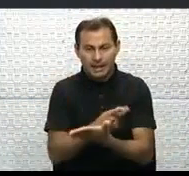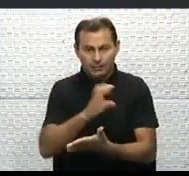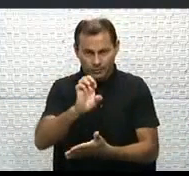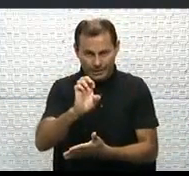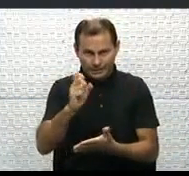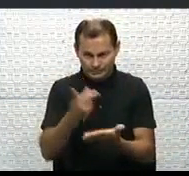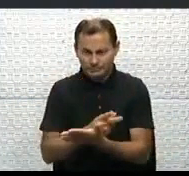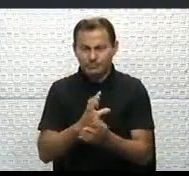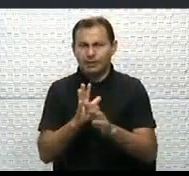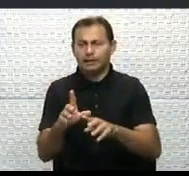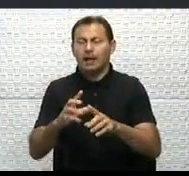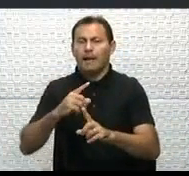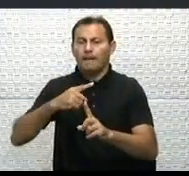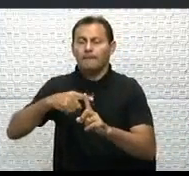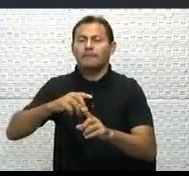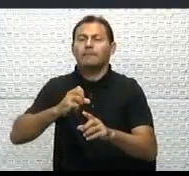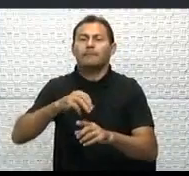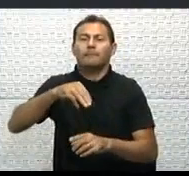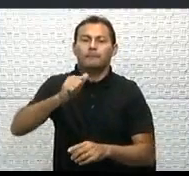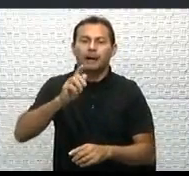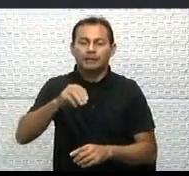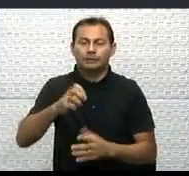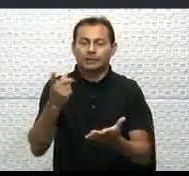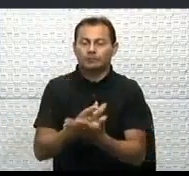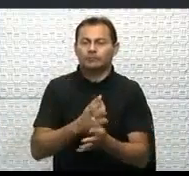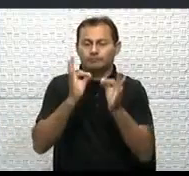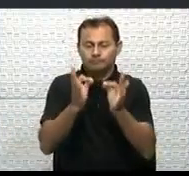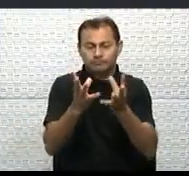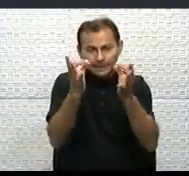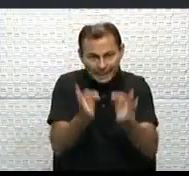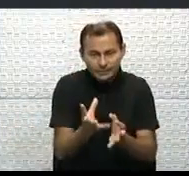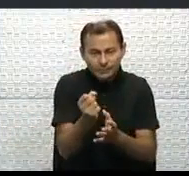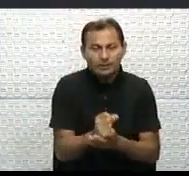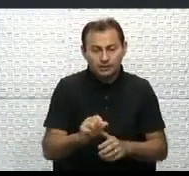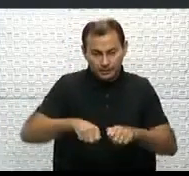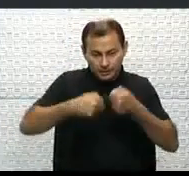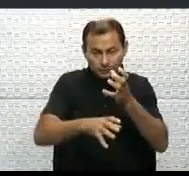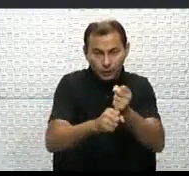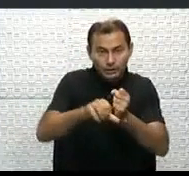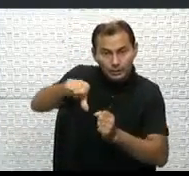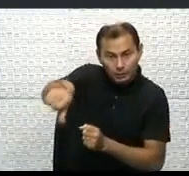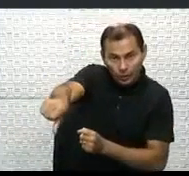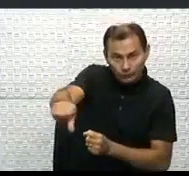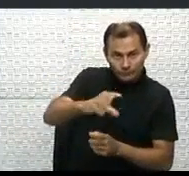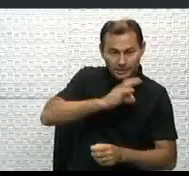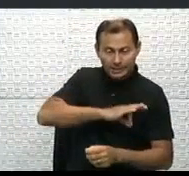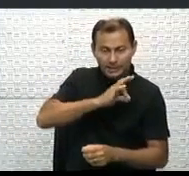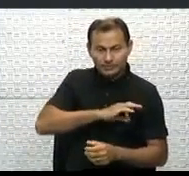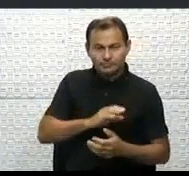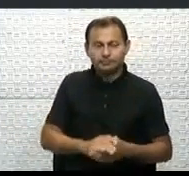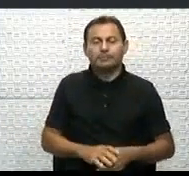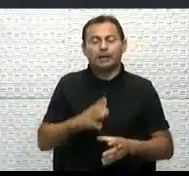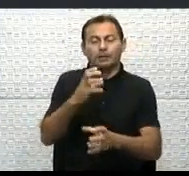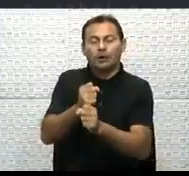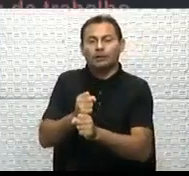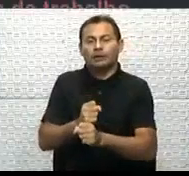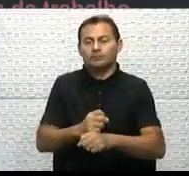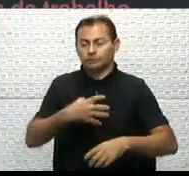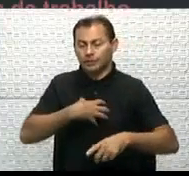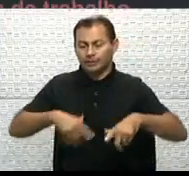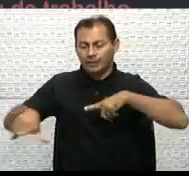de estimativa e a margem de erro. A conclusão foi que, dando nota 9 para a remuneração, a nota para